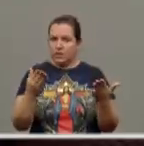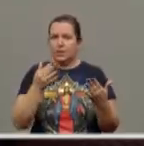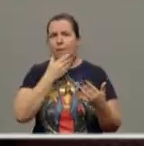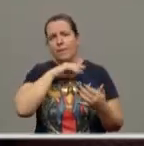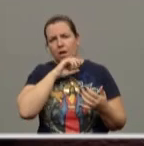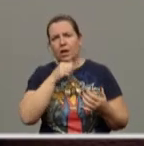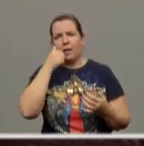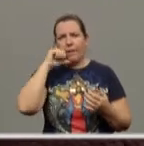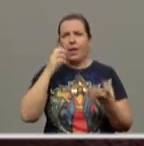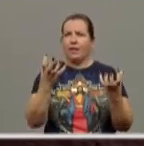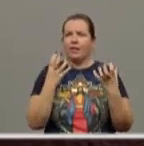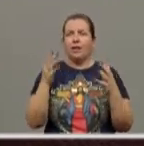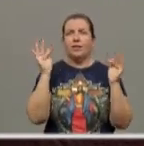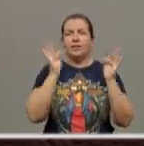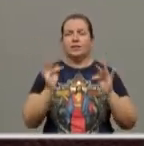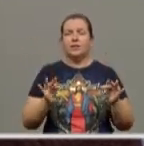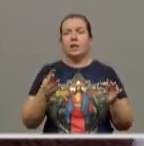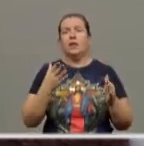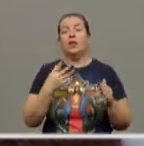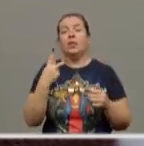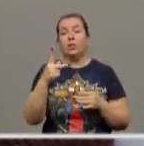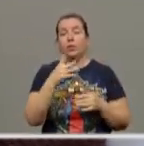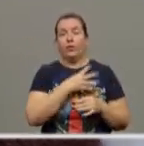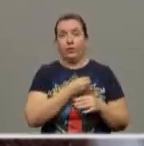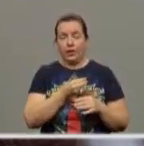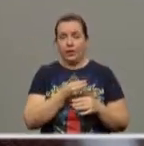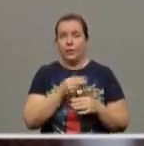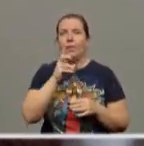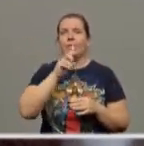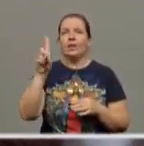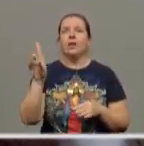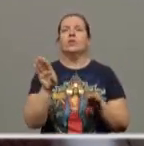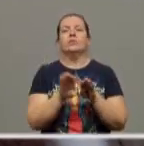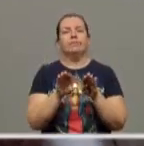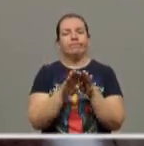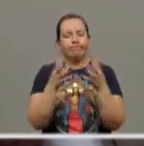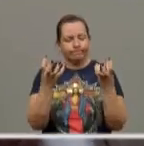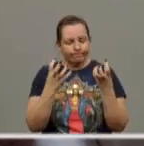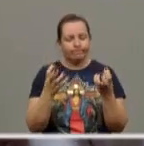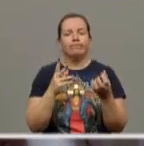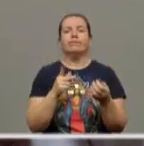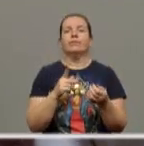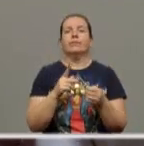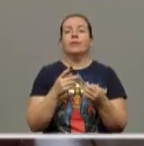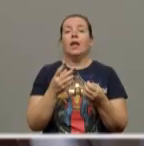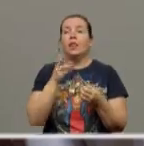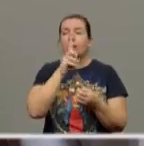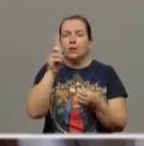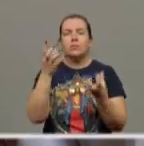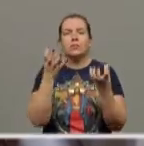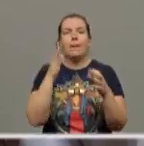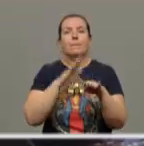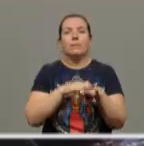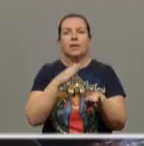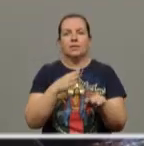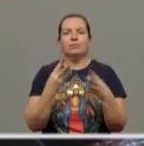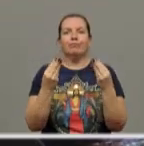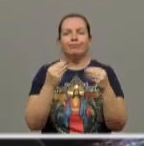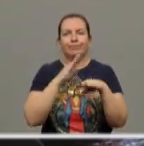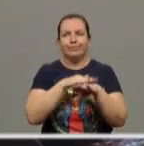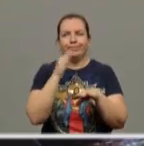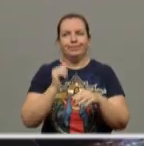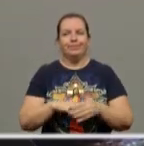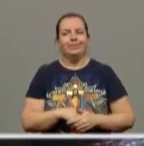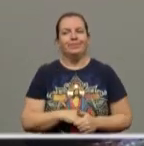filho, saiba que Deus quer mais ainda, Deus quer mais ainda a sua felicidade. Ele não quer uma felicidade mais ou menos.